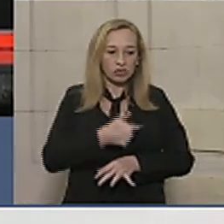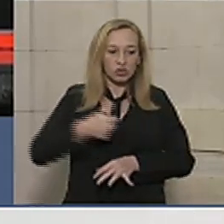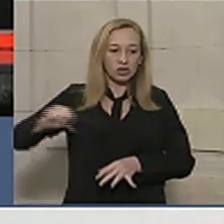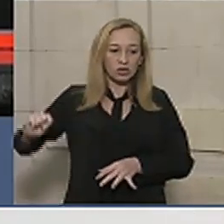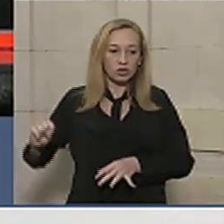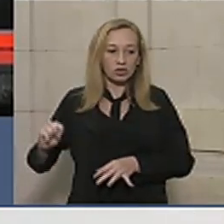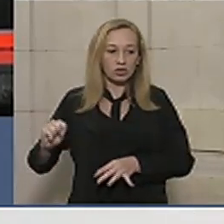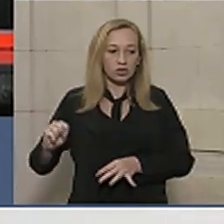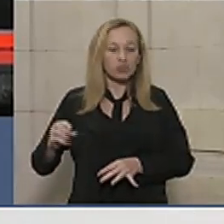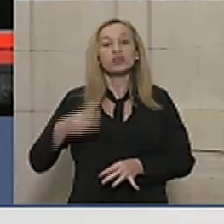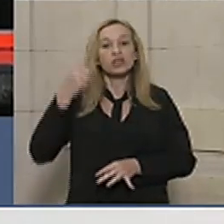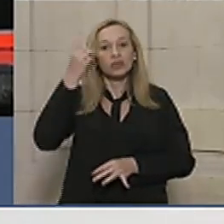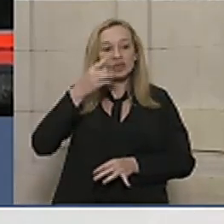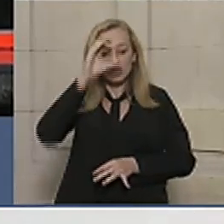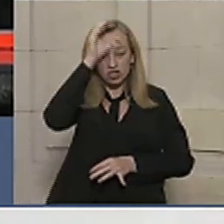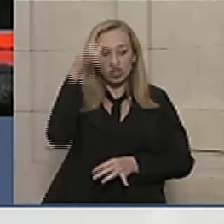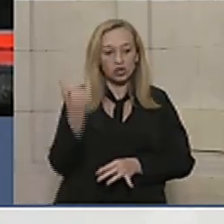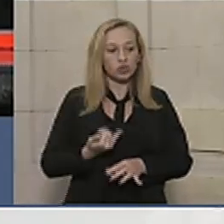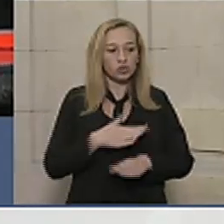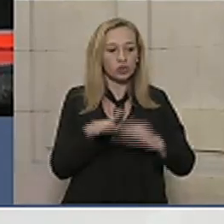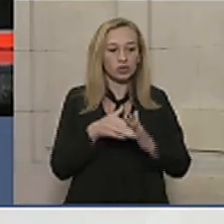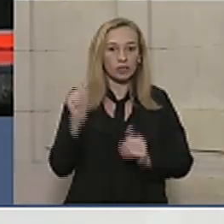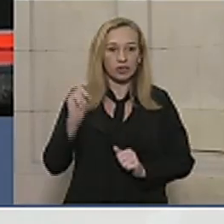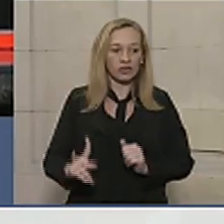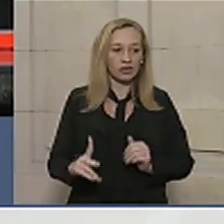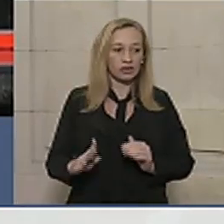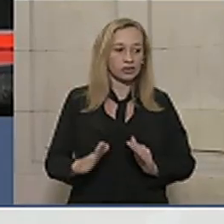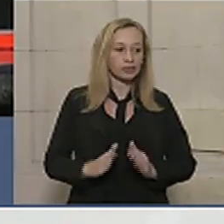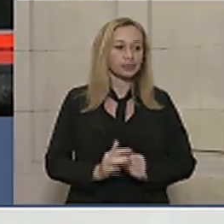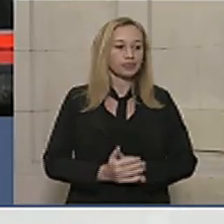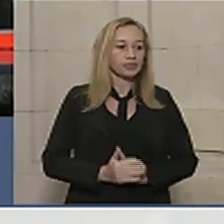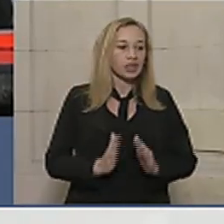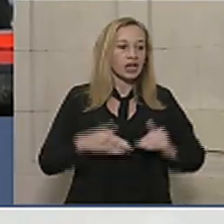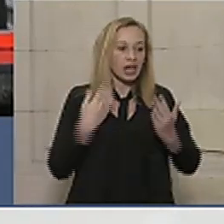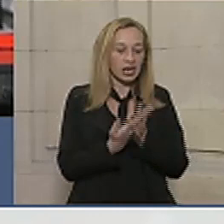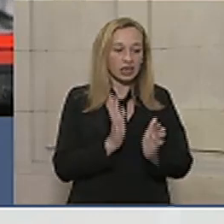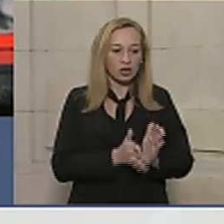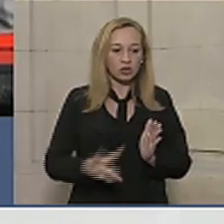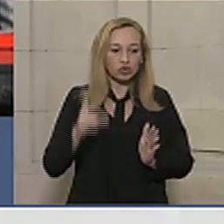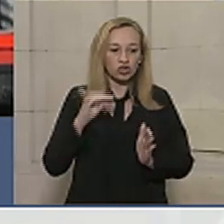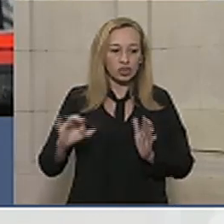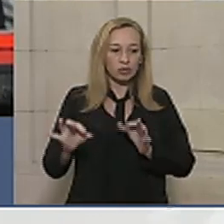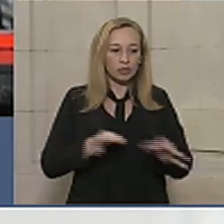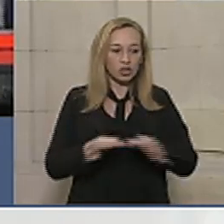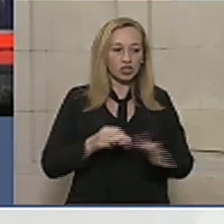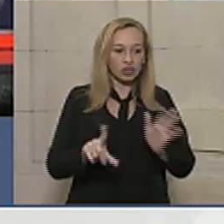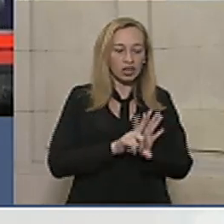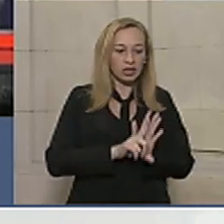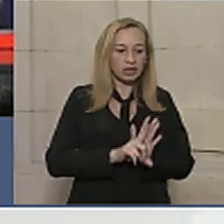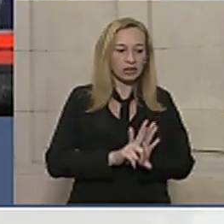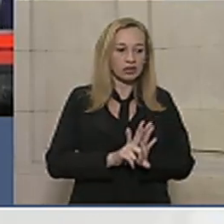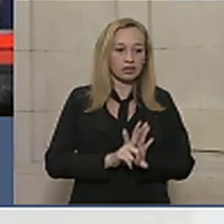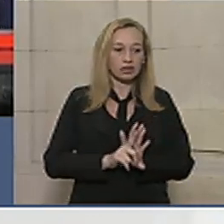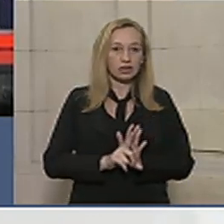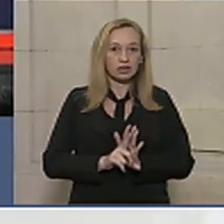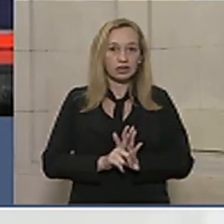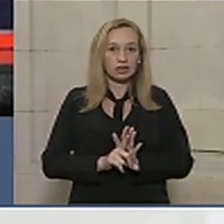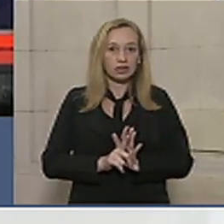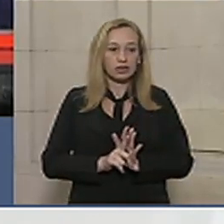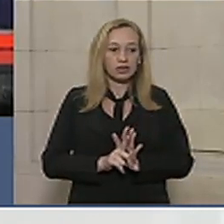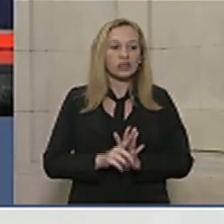4373/2018, deputada Tia Ju. Senhores que aprovam, eles estão aprovados. Requer a inclusão na ordem do dia do projeto de lei